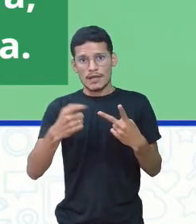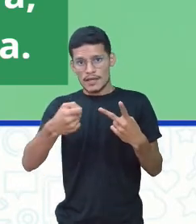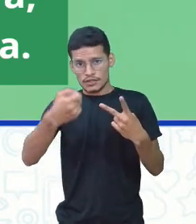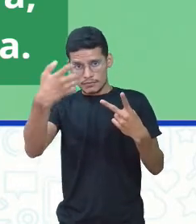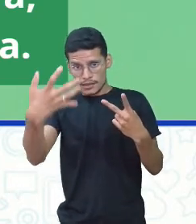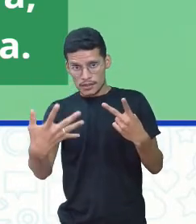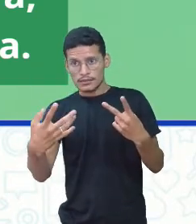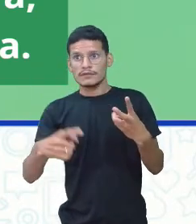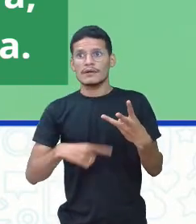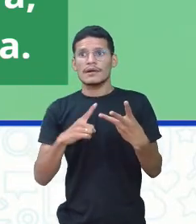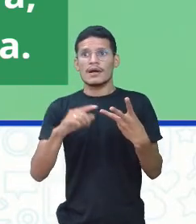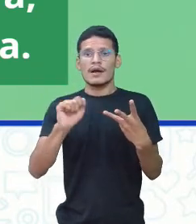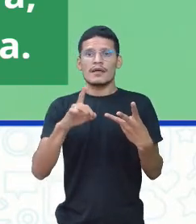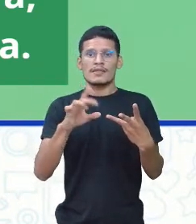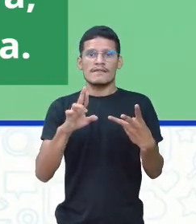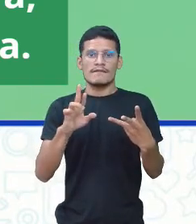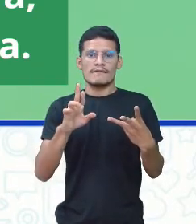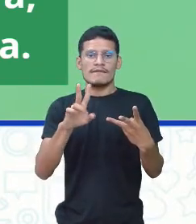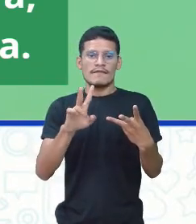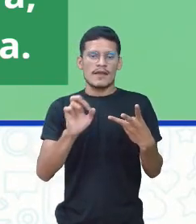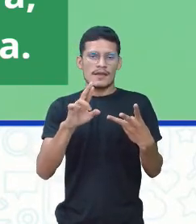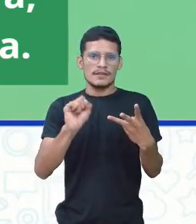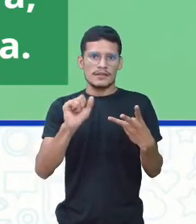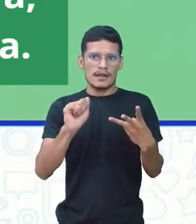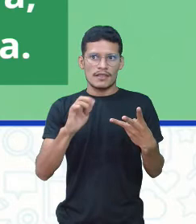explicativas, adversativas e